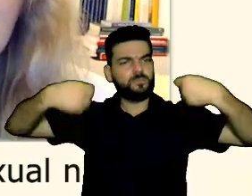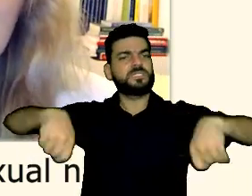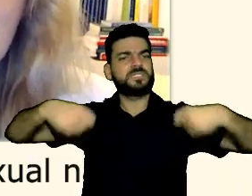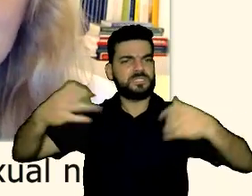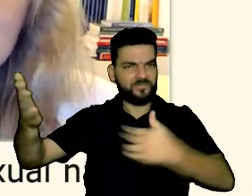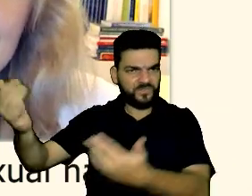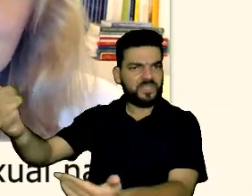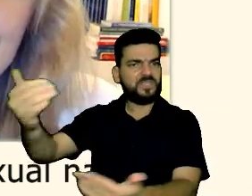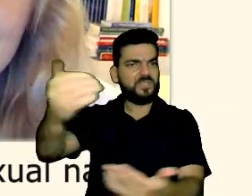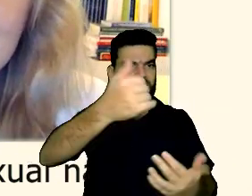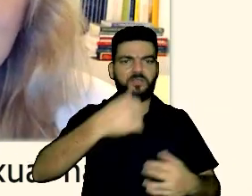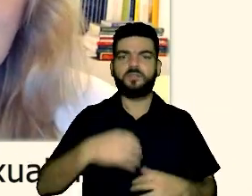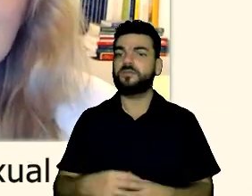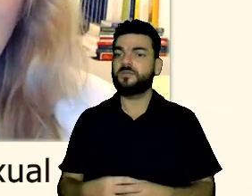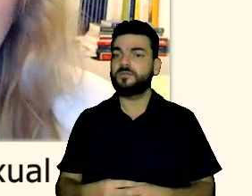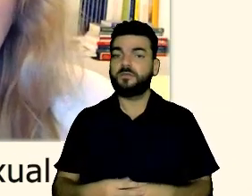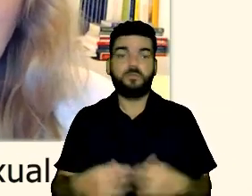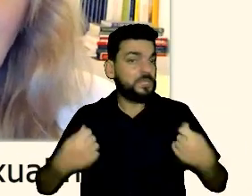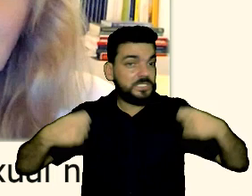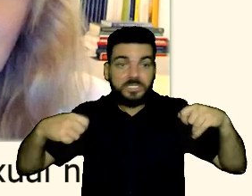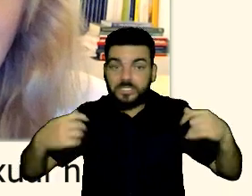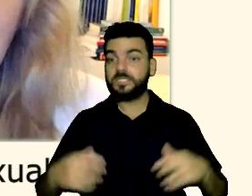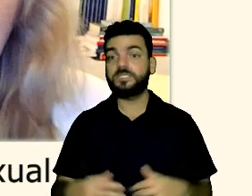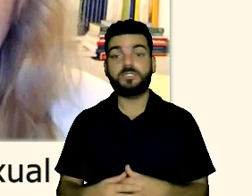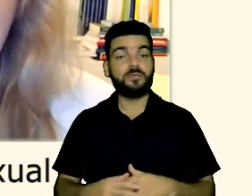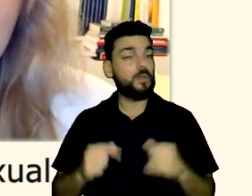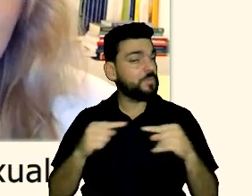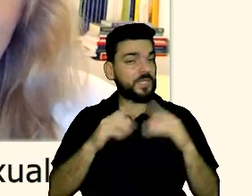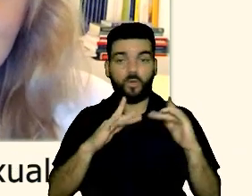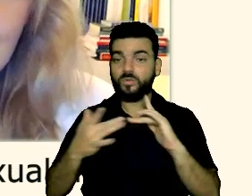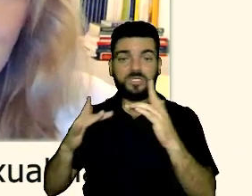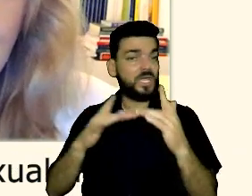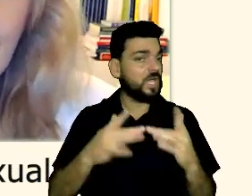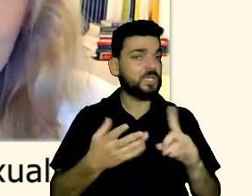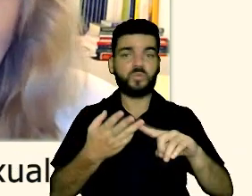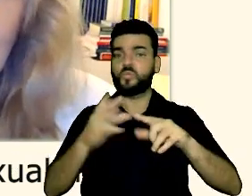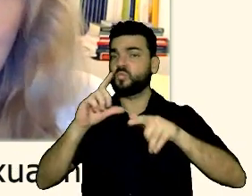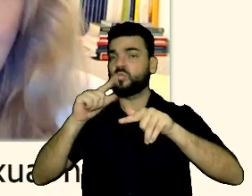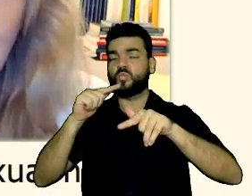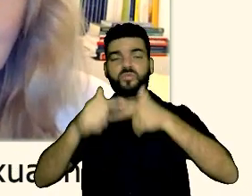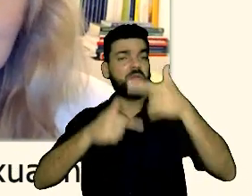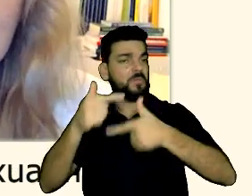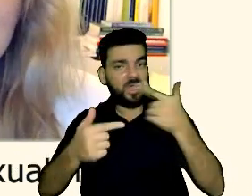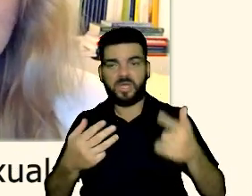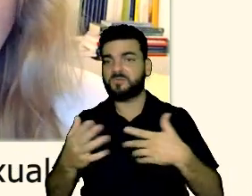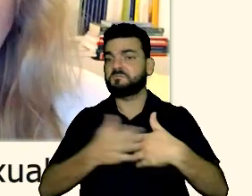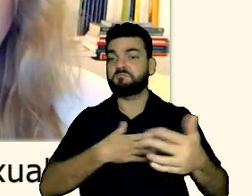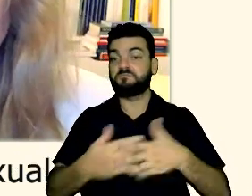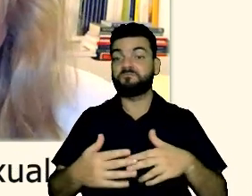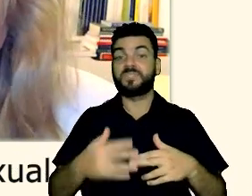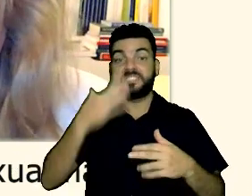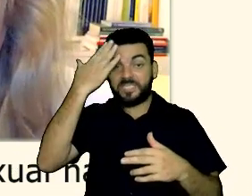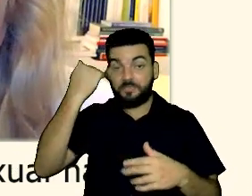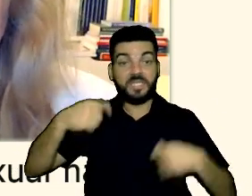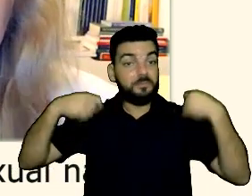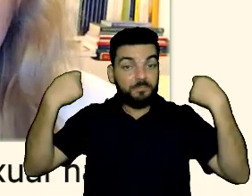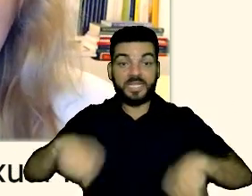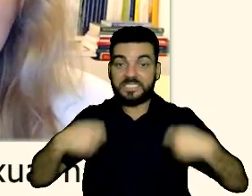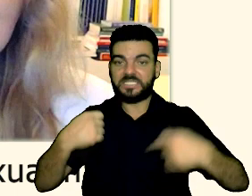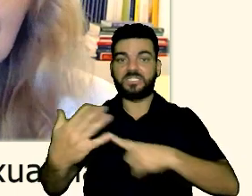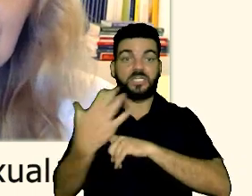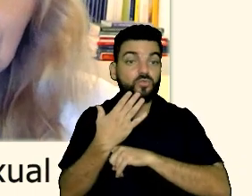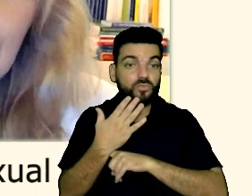um baixar a guarda, né? De saber que todos nós somos vulneráveis. Todos nós, né? Em qualquer condição